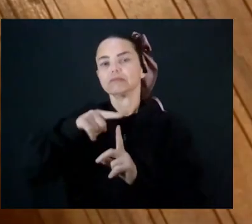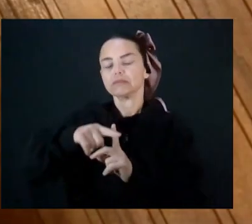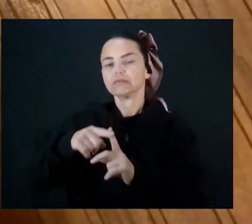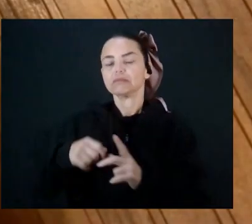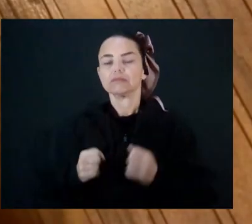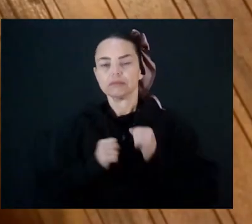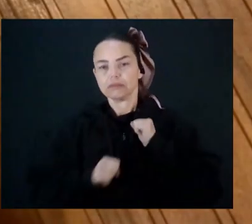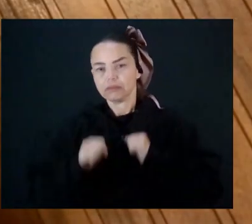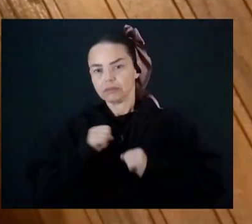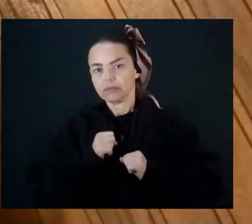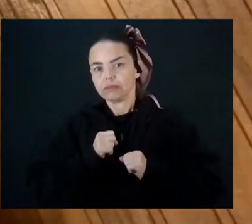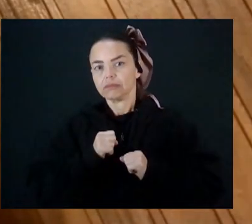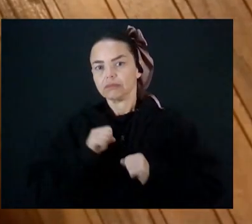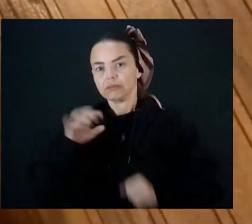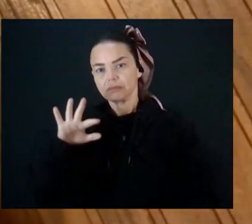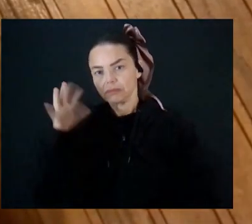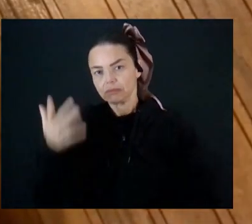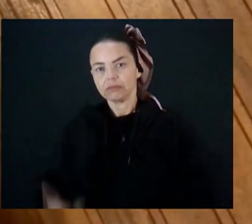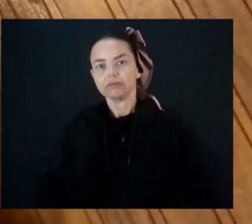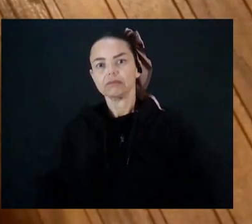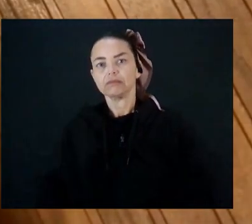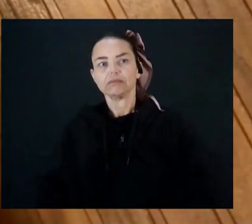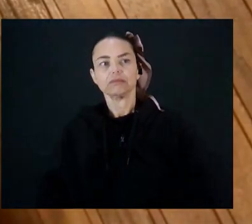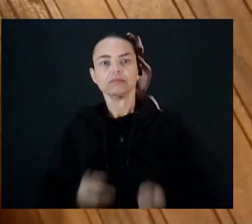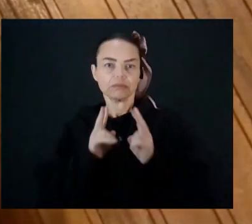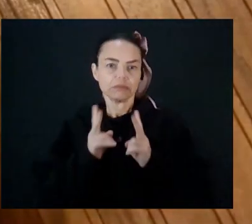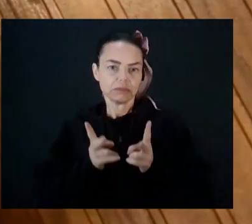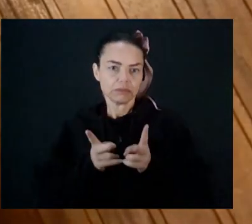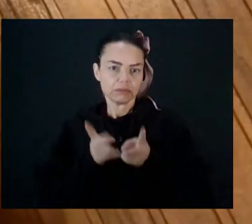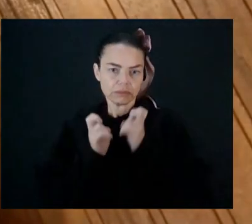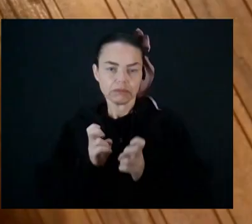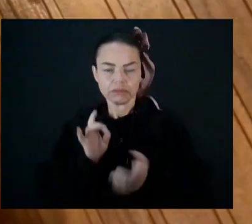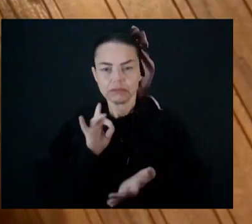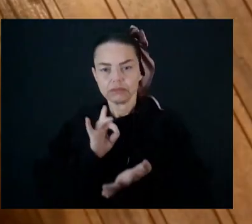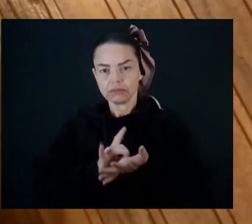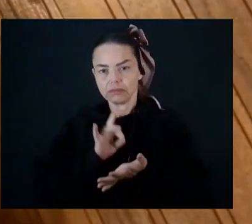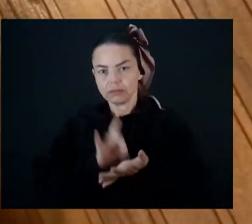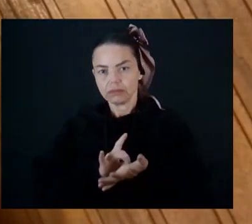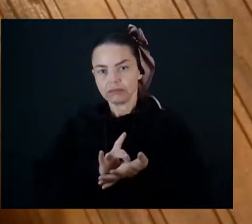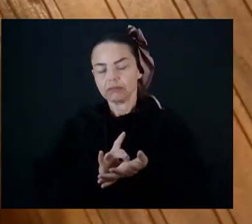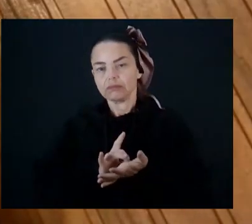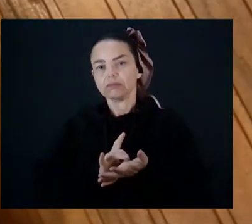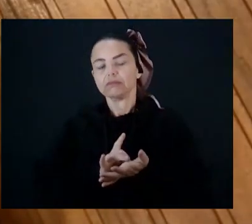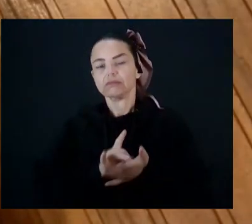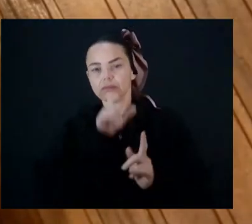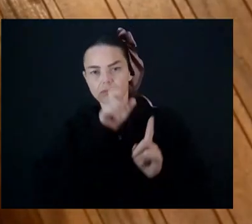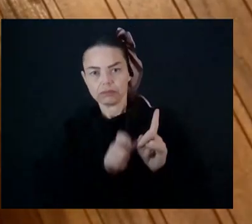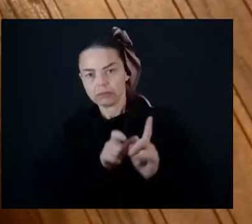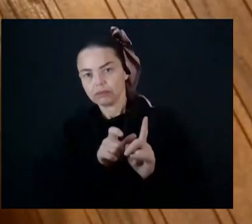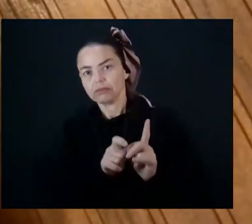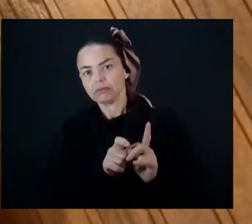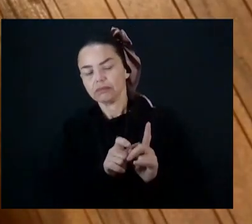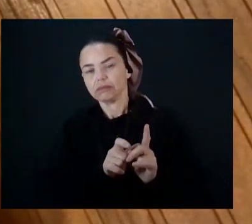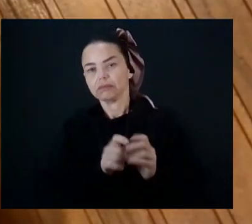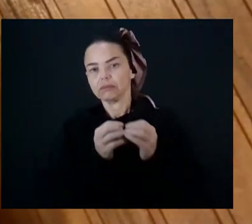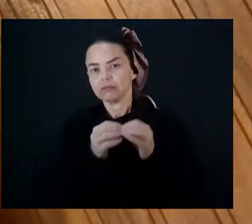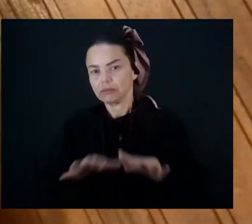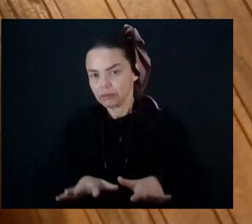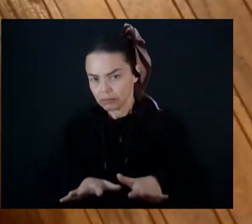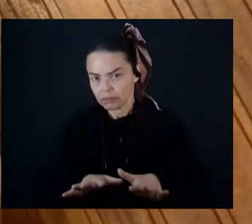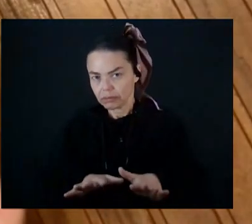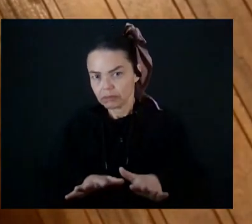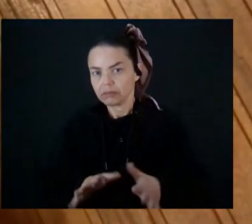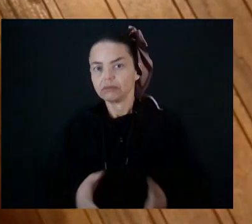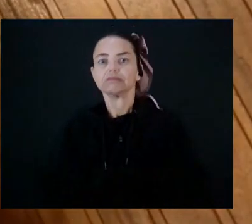que acontece isso e que a gente vê, de fato, que esse indivíduo ele traz prejuízos funcionais,